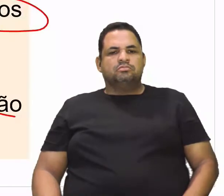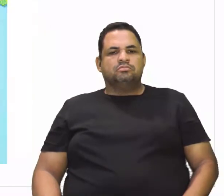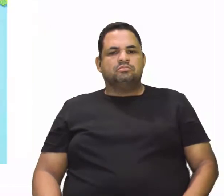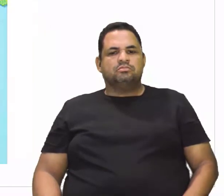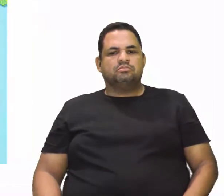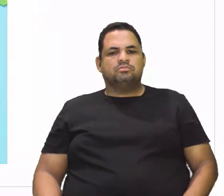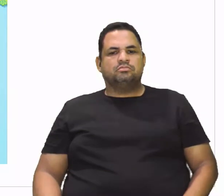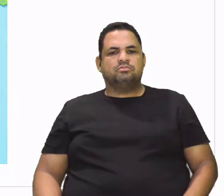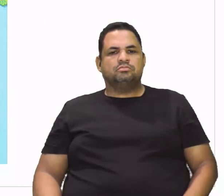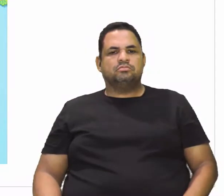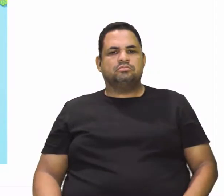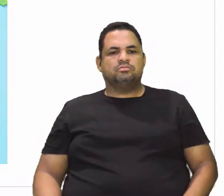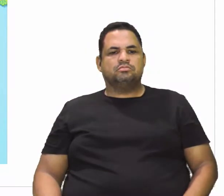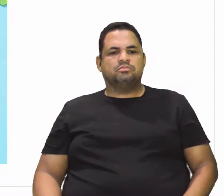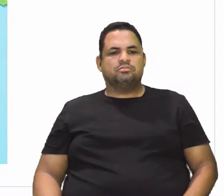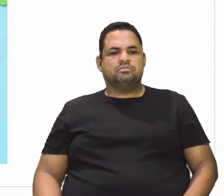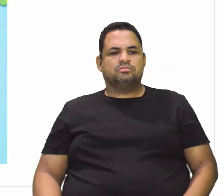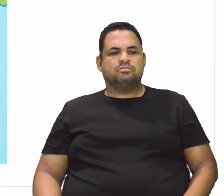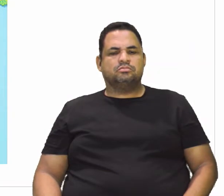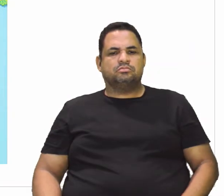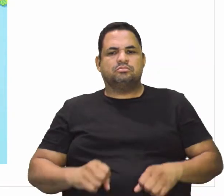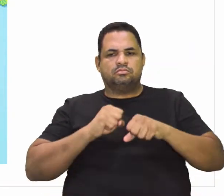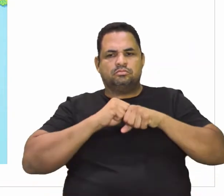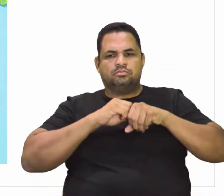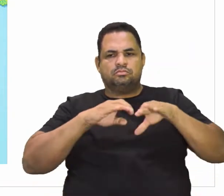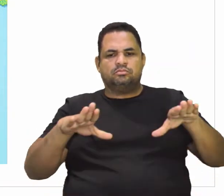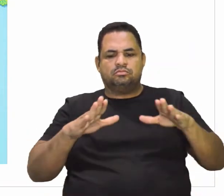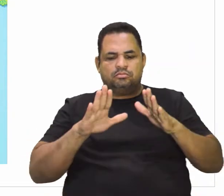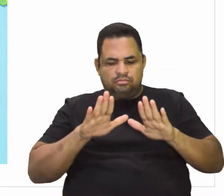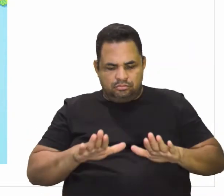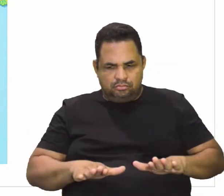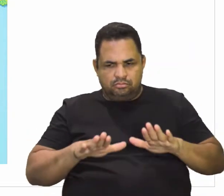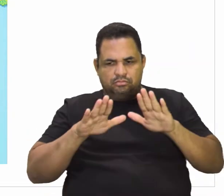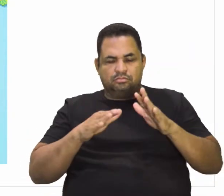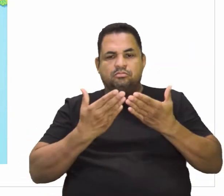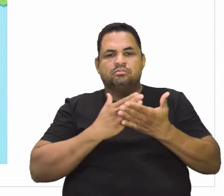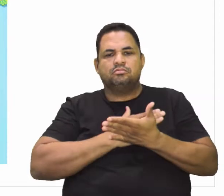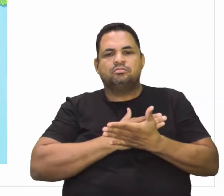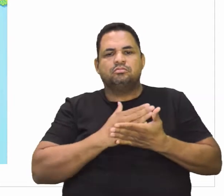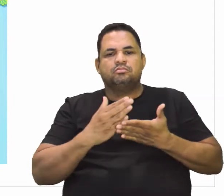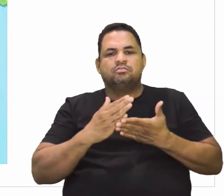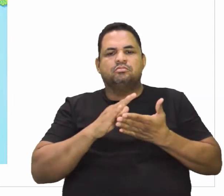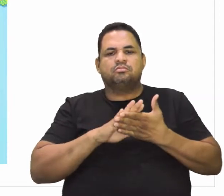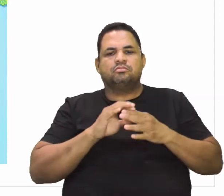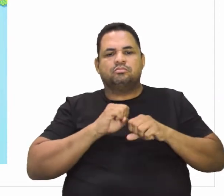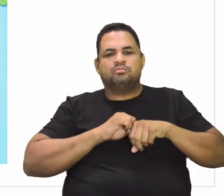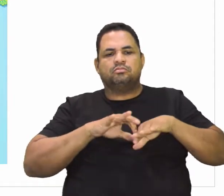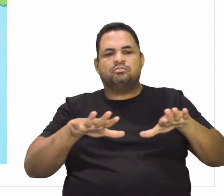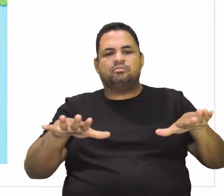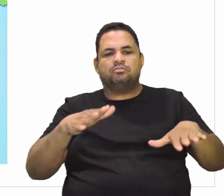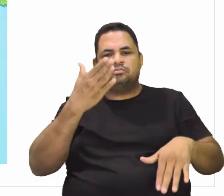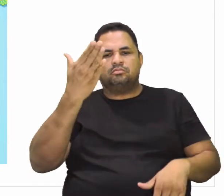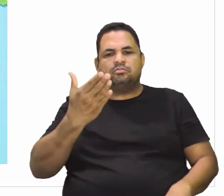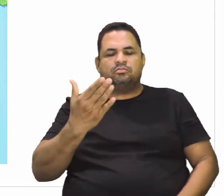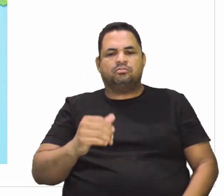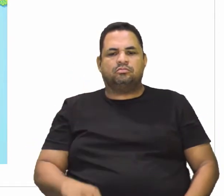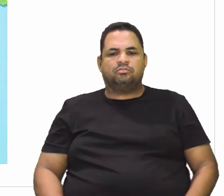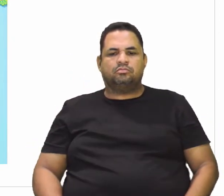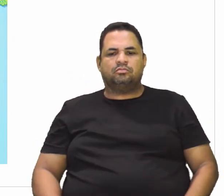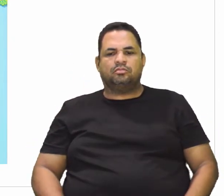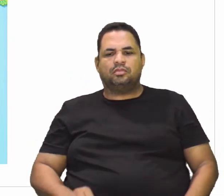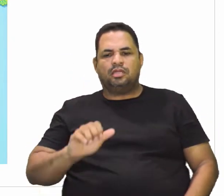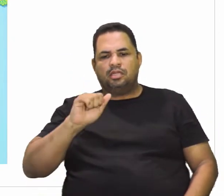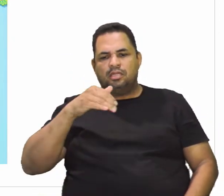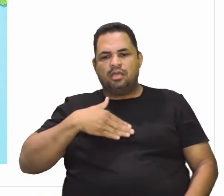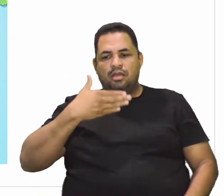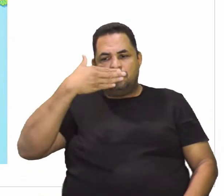nossa aula, aí, a expansão do Islã. O Islã, ele começa, lembra aqui, ó, ele só está aqui na Península Arábica,